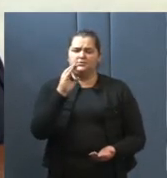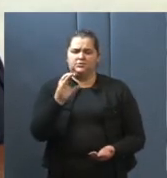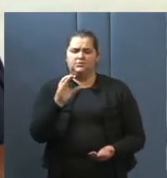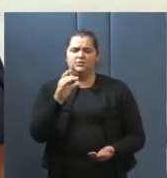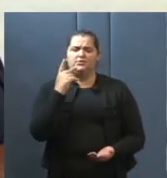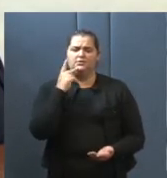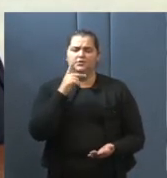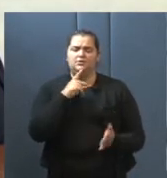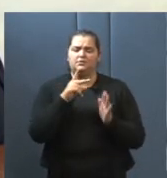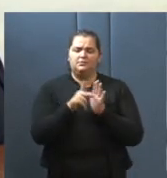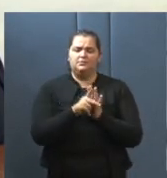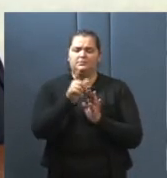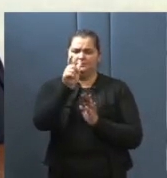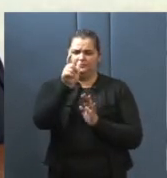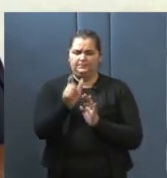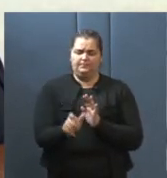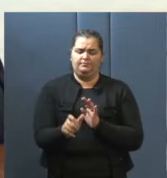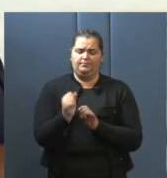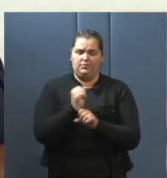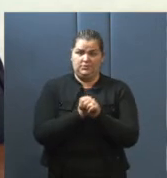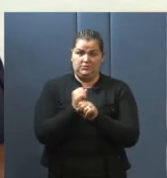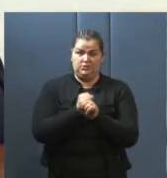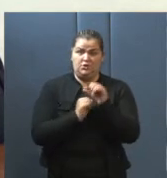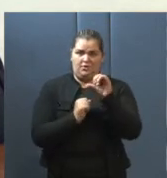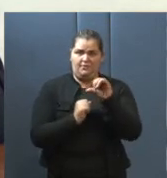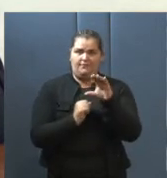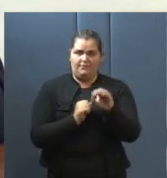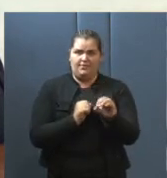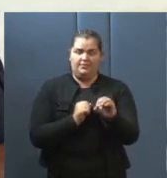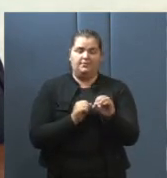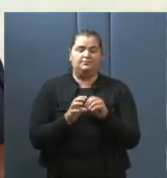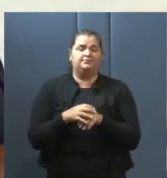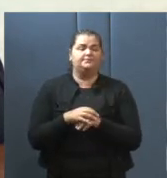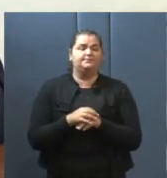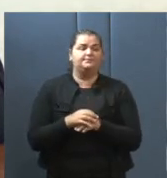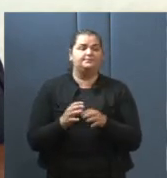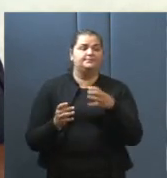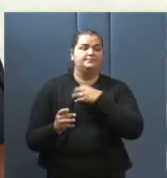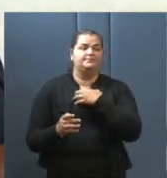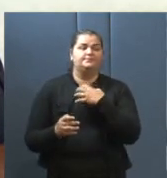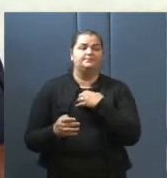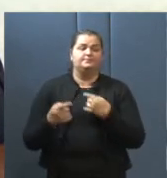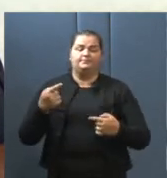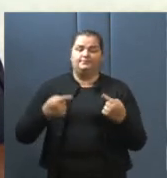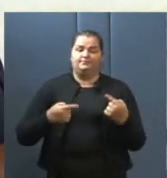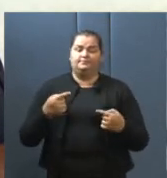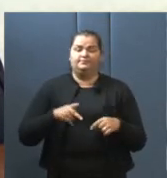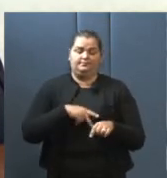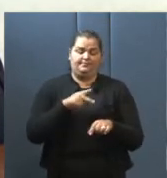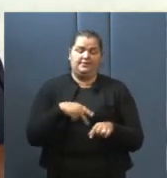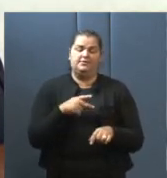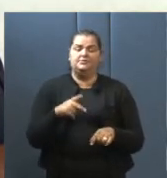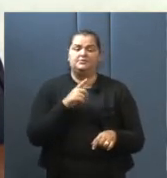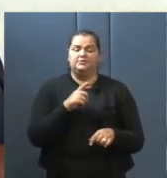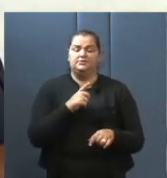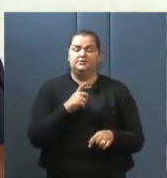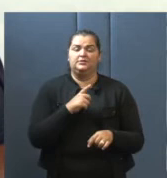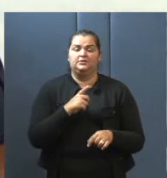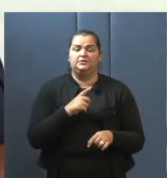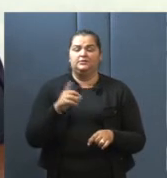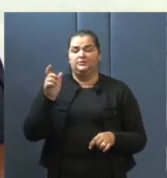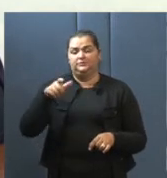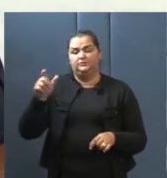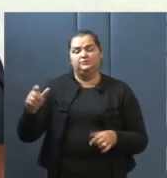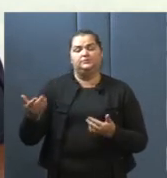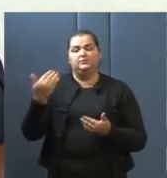Poor Countries, nos anos 90, e as situações peculiares, como de países que passavam por